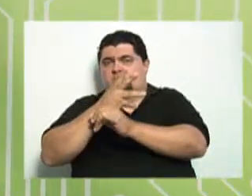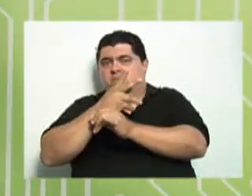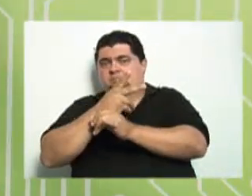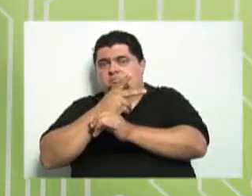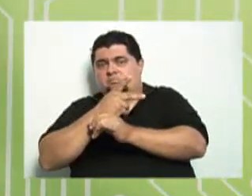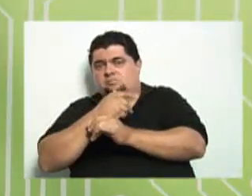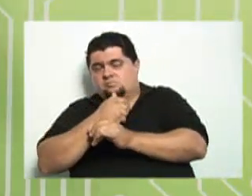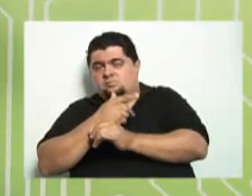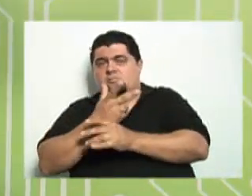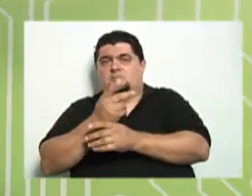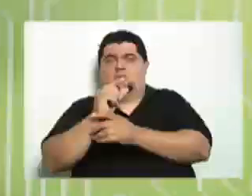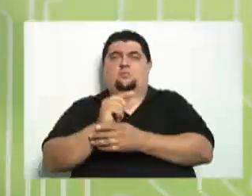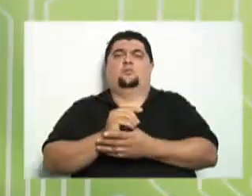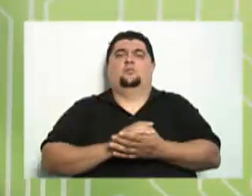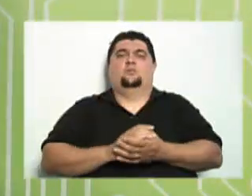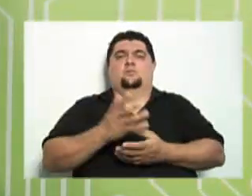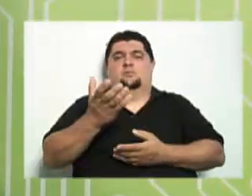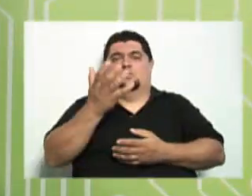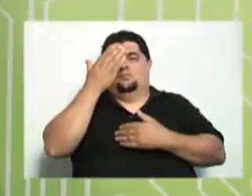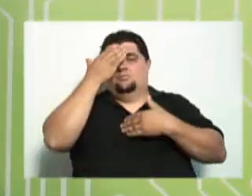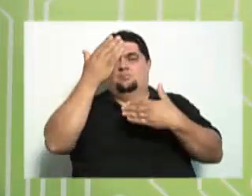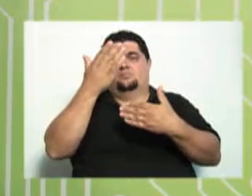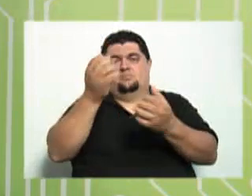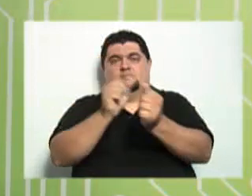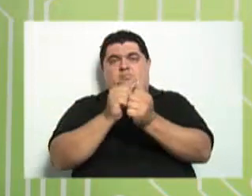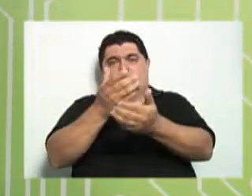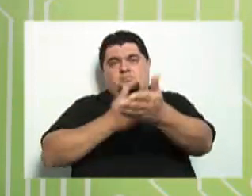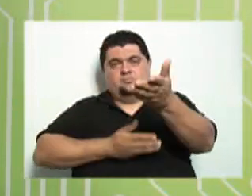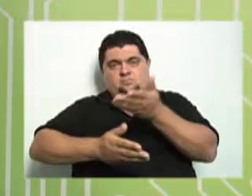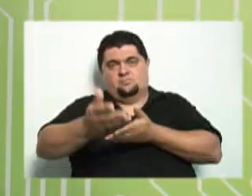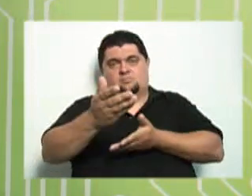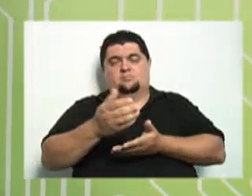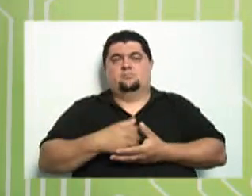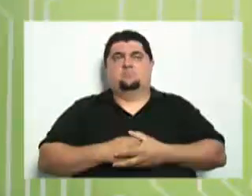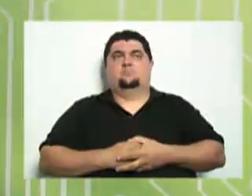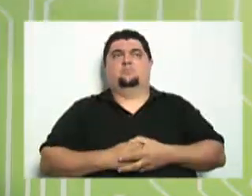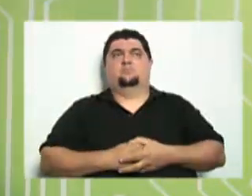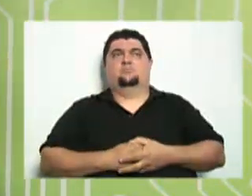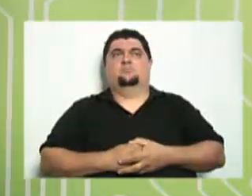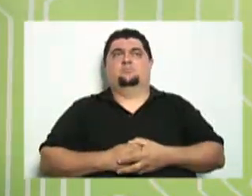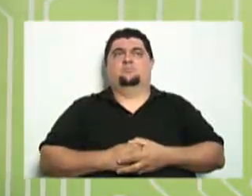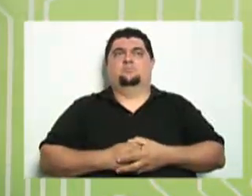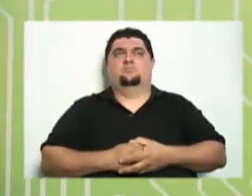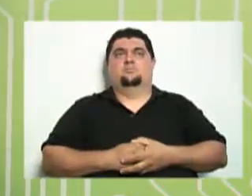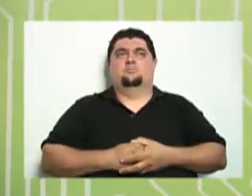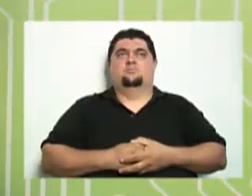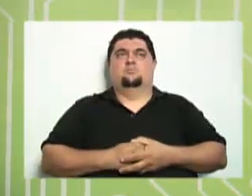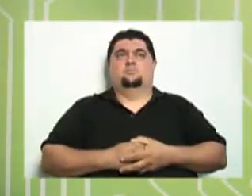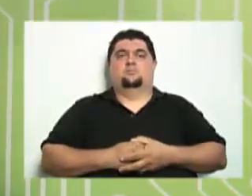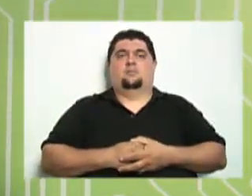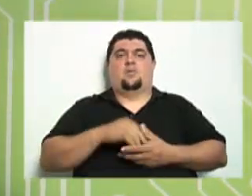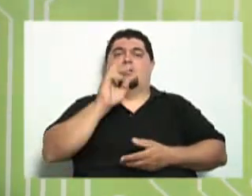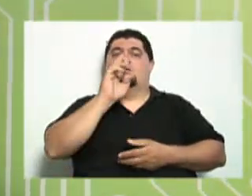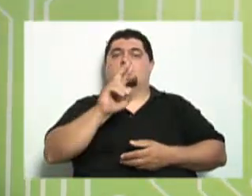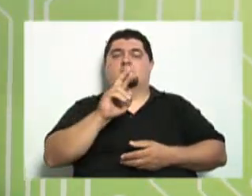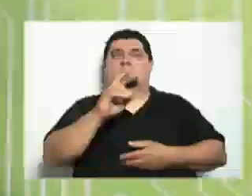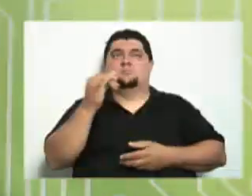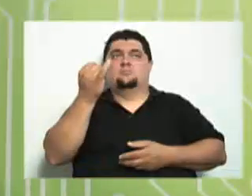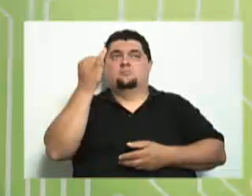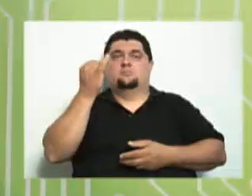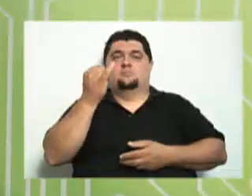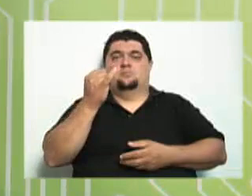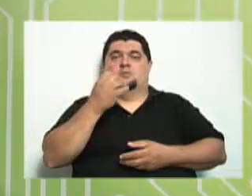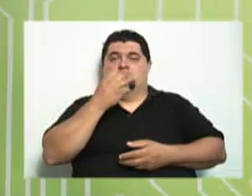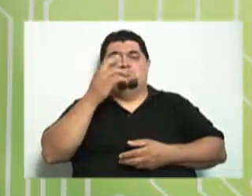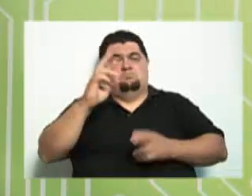diretamente no chat. Queria agradecer a sua participação aqui na nossa aula também. Bom, respondendo essa primeira pergunta, a gente teve respostas